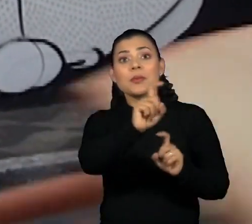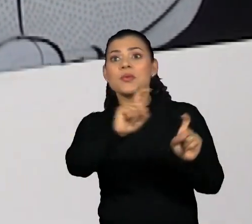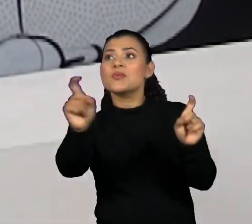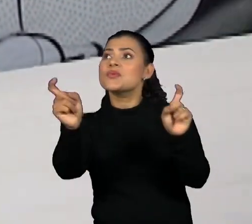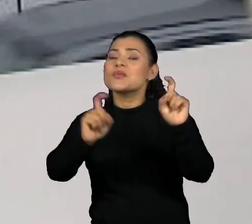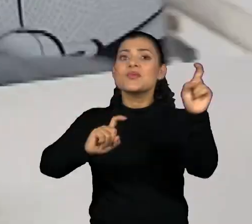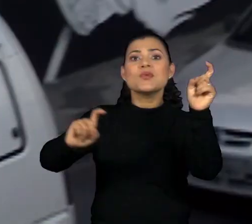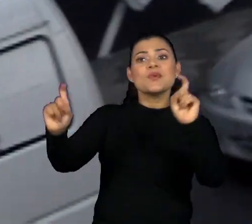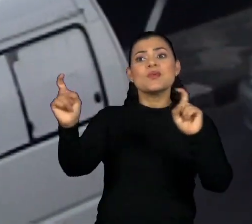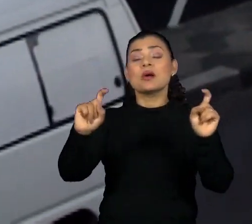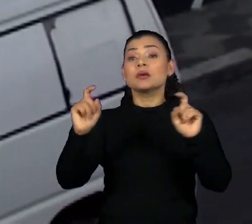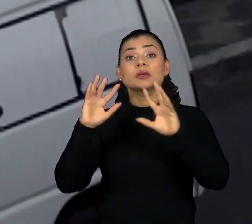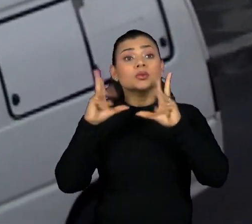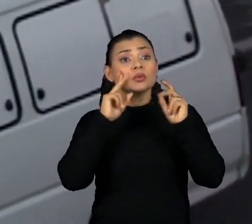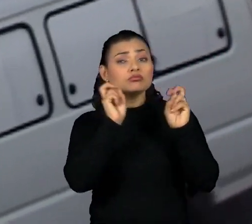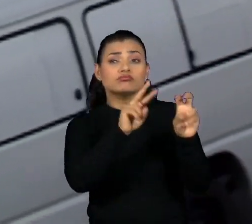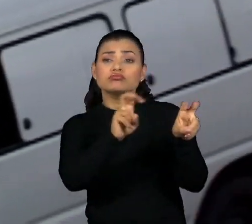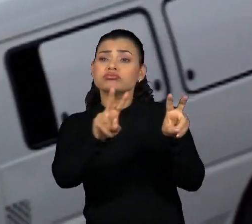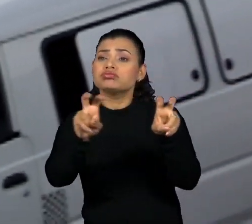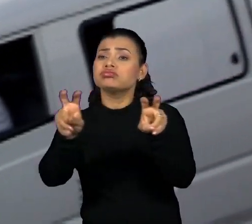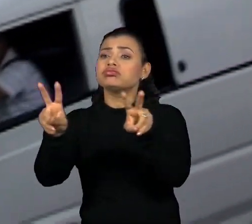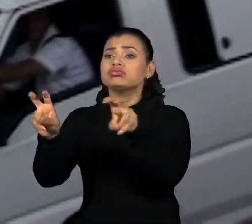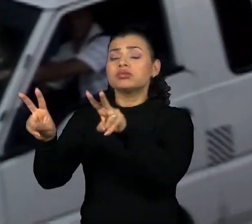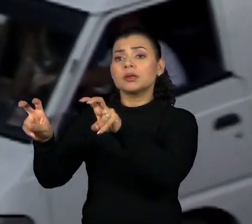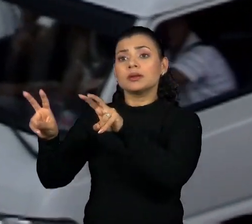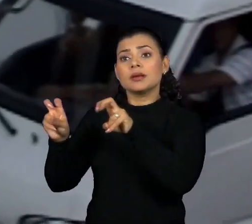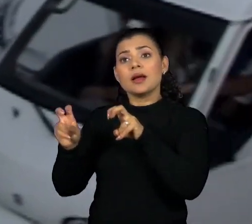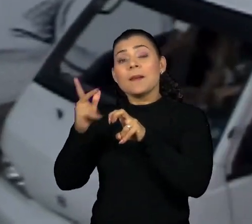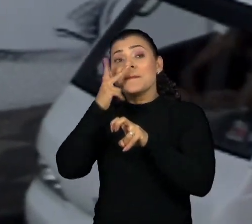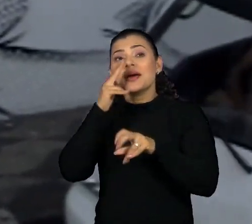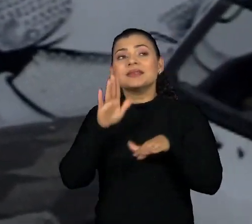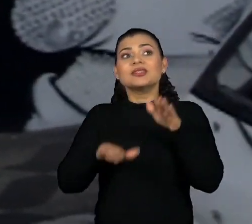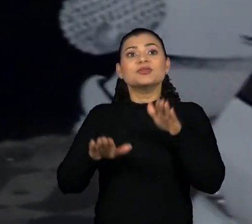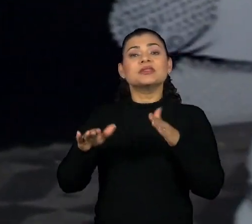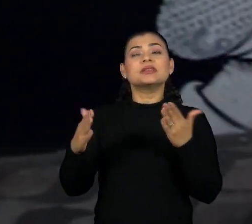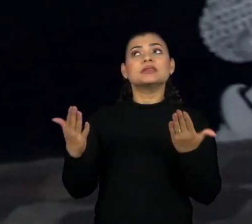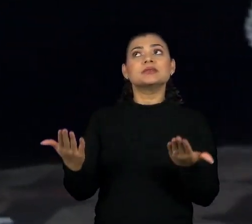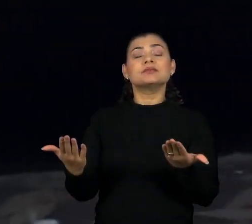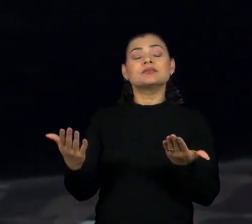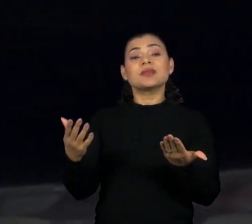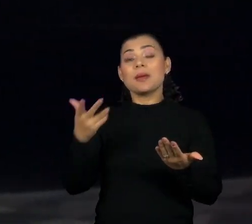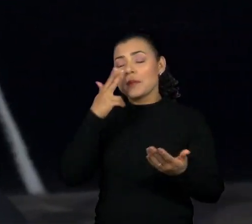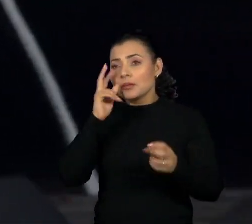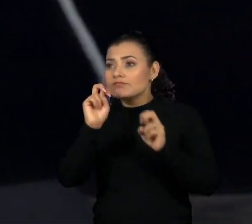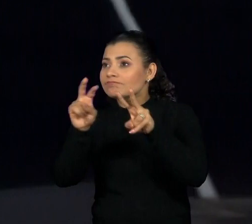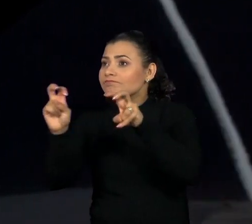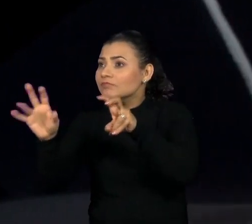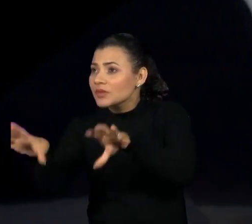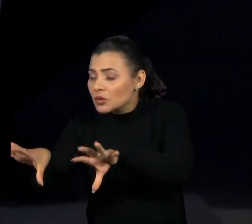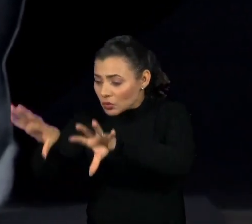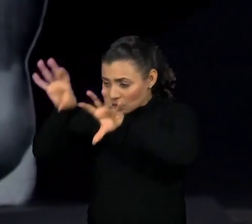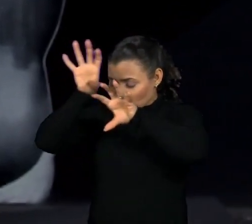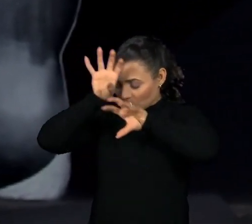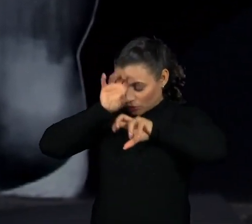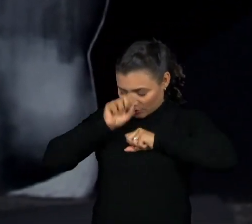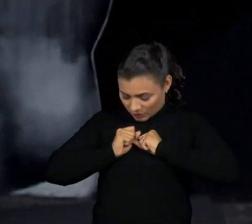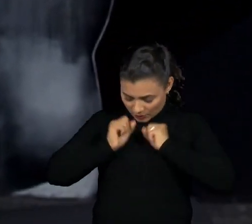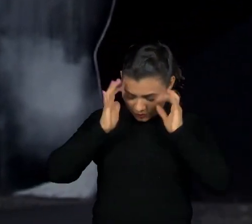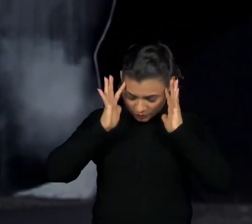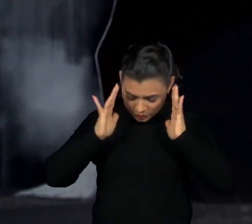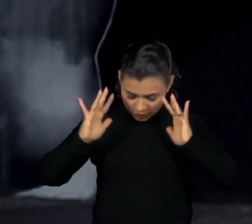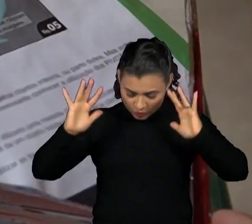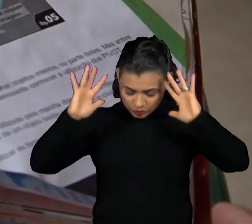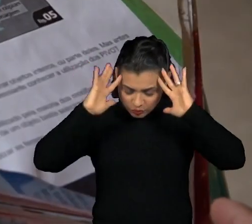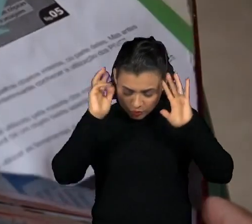vendo faz com que, em algum momento, aquilo se transforme num